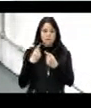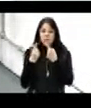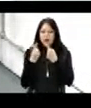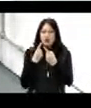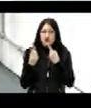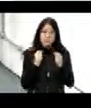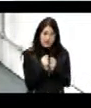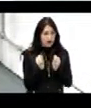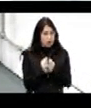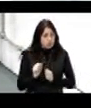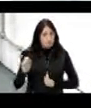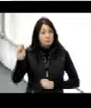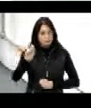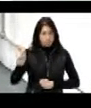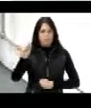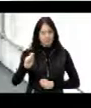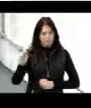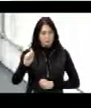Importante ressaltar isso.